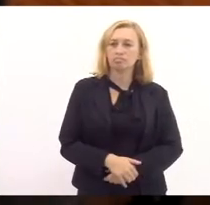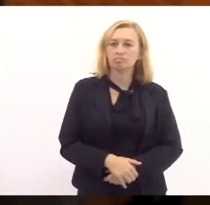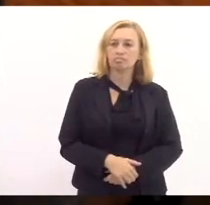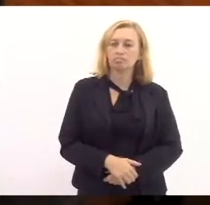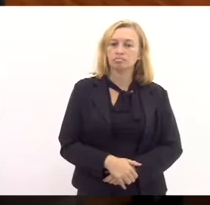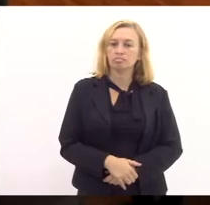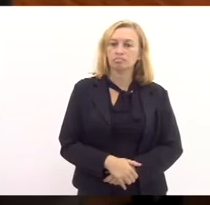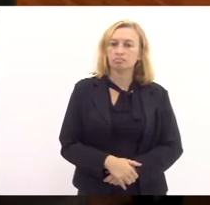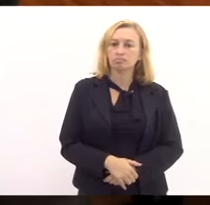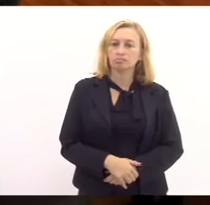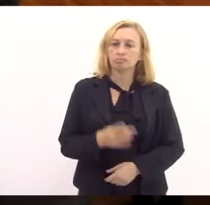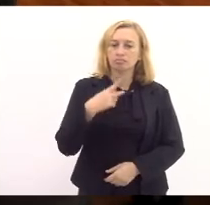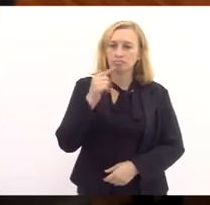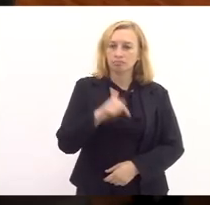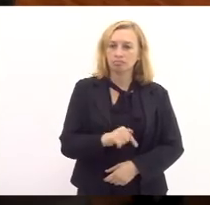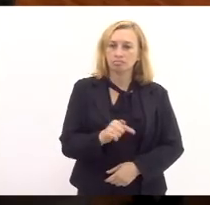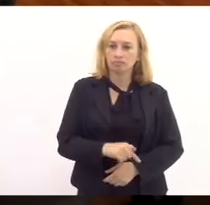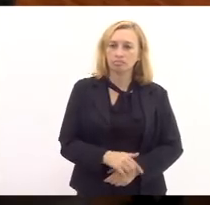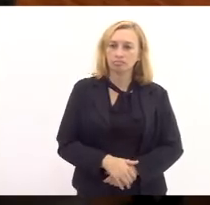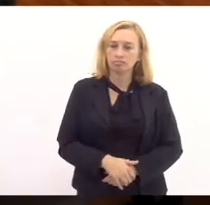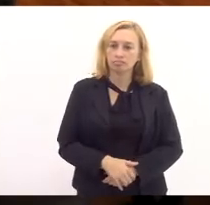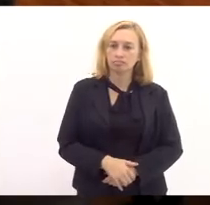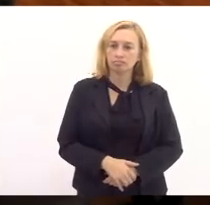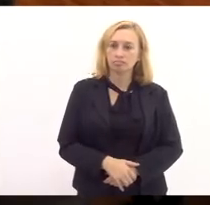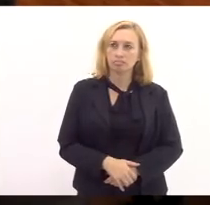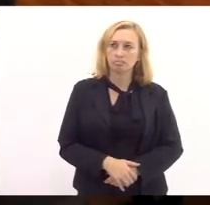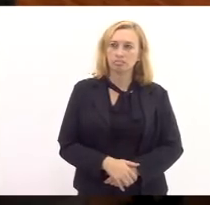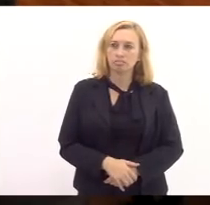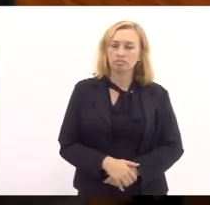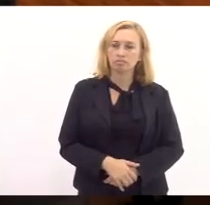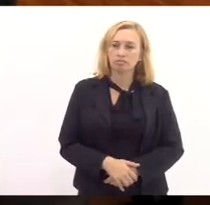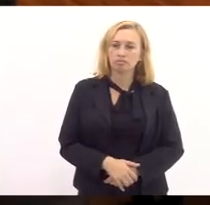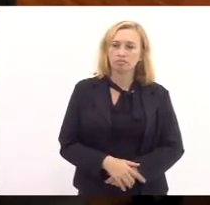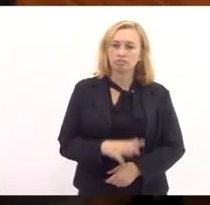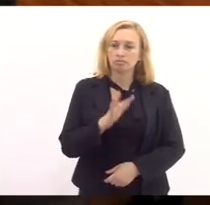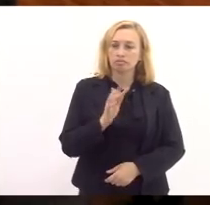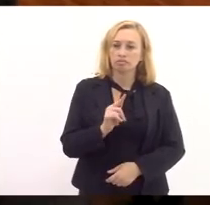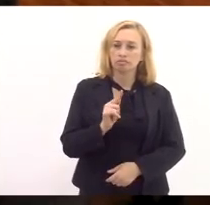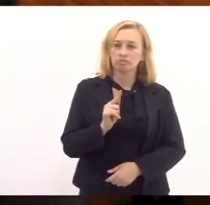O terceiro ponto abordado aqui é a questão do fato gerador. Eu não sei se vale a pena a gente fazer uma...